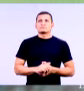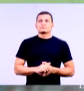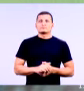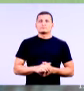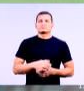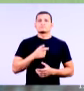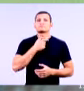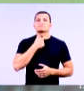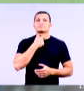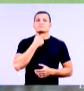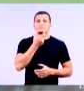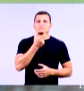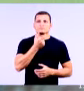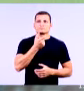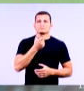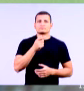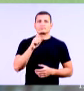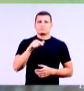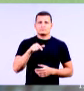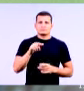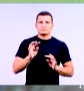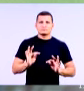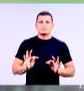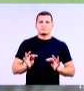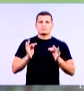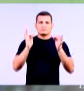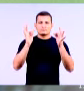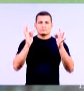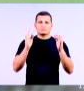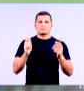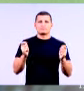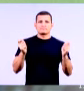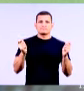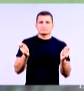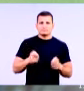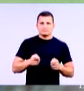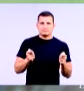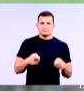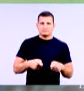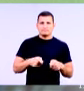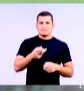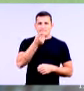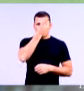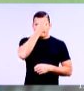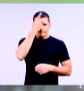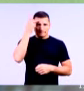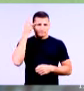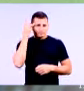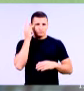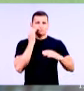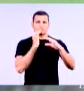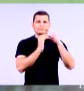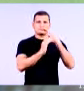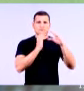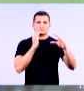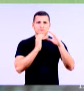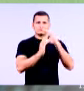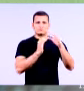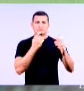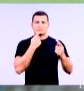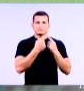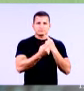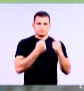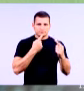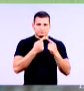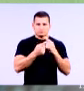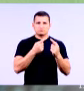Voz é a tecnologia que permite as pessoas falarem uma com as outras de